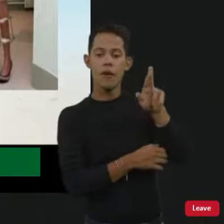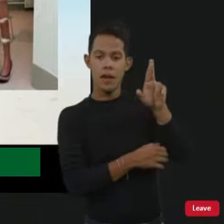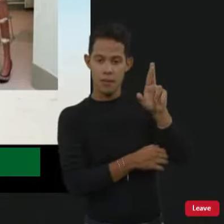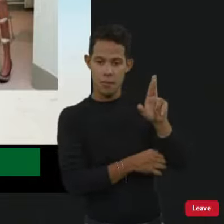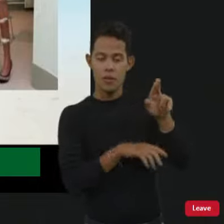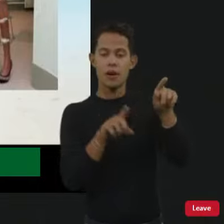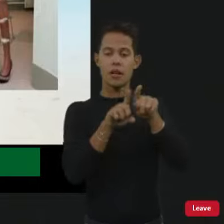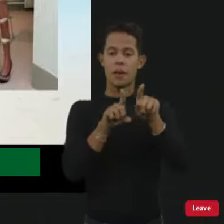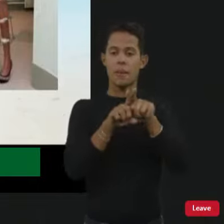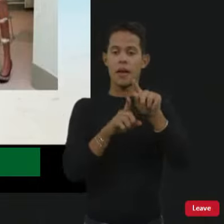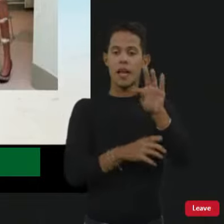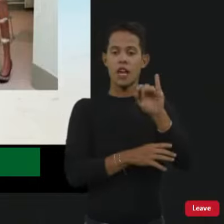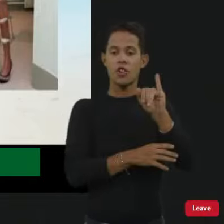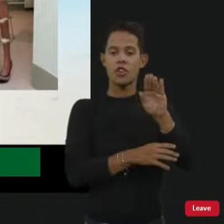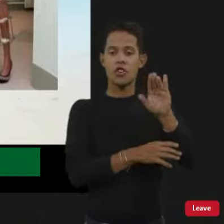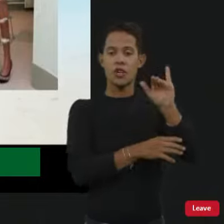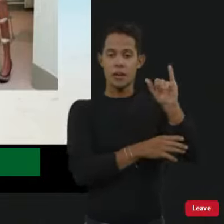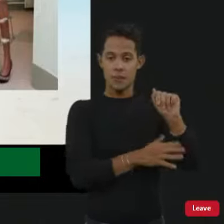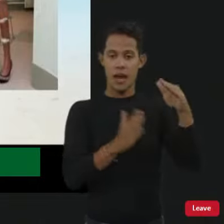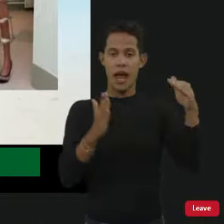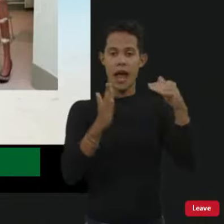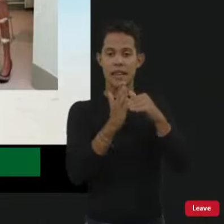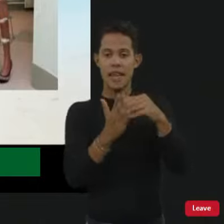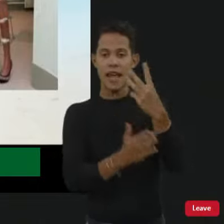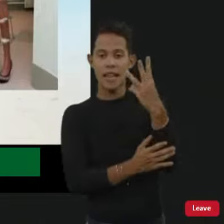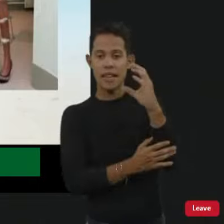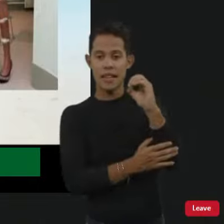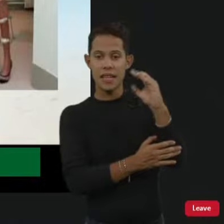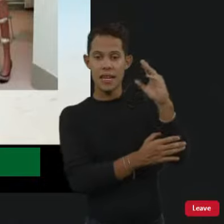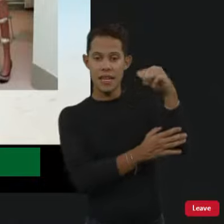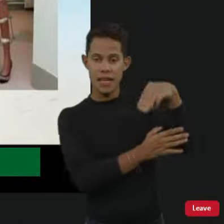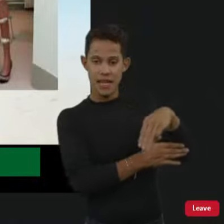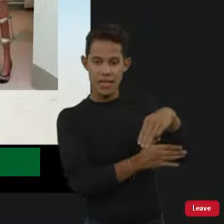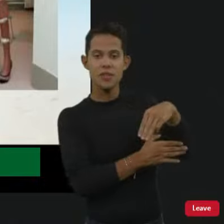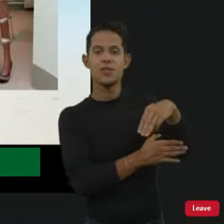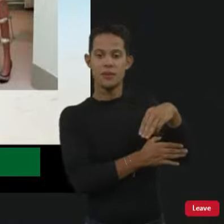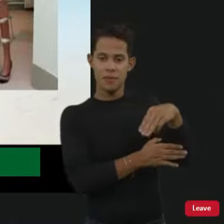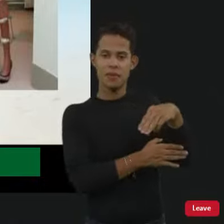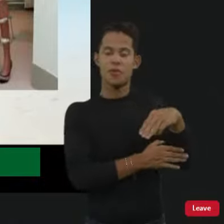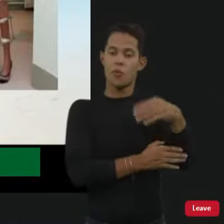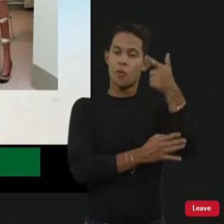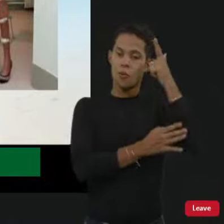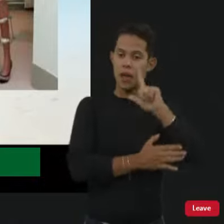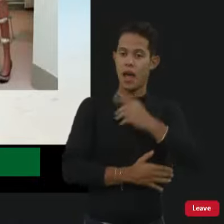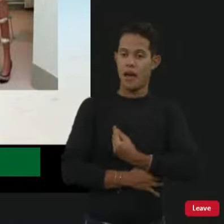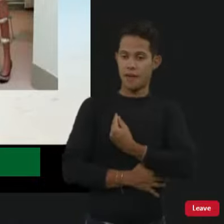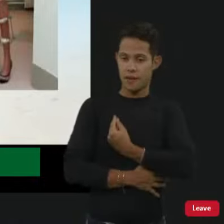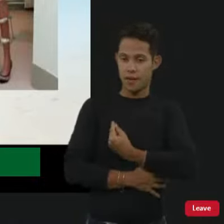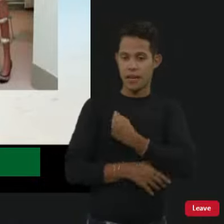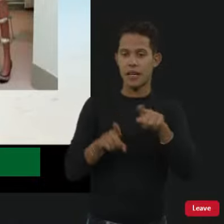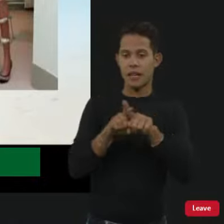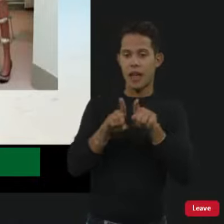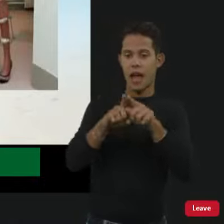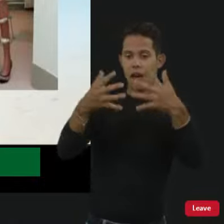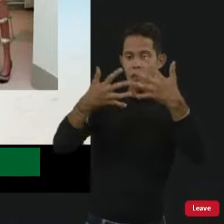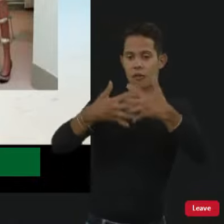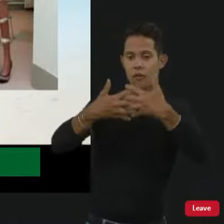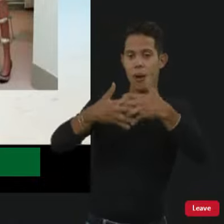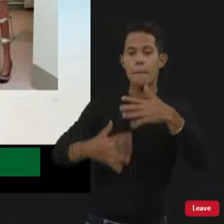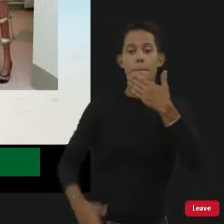30 centímetros. Melhora das proporções corporais, torna a vida e a funcionabilidade melhor.